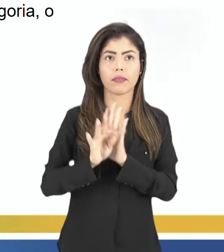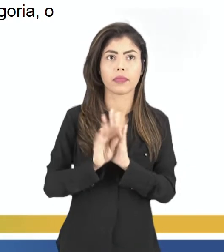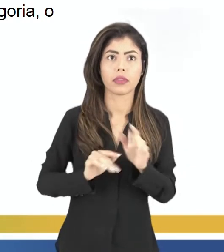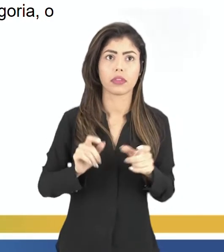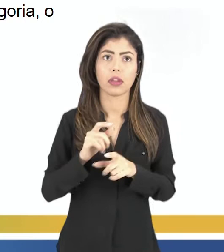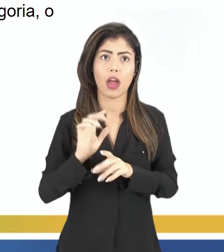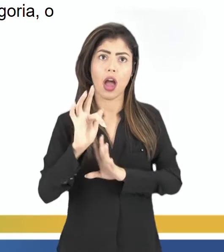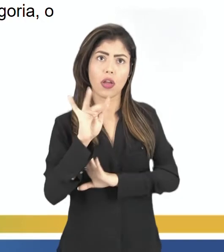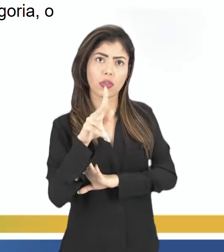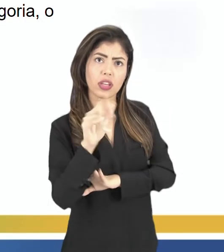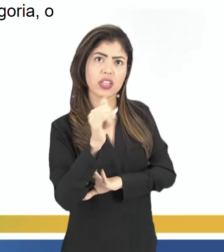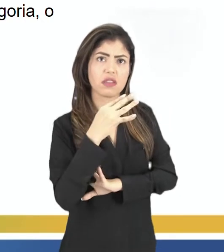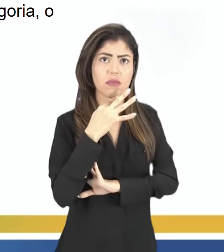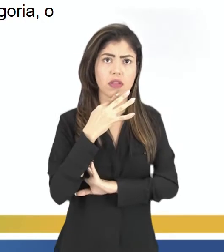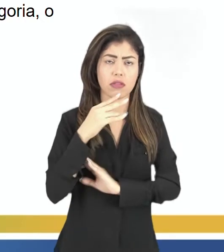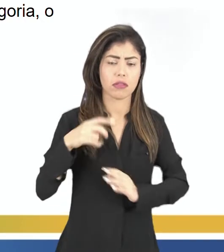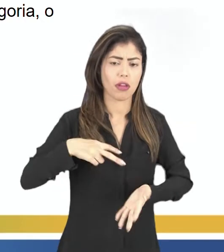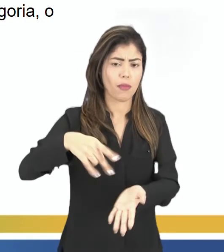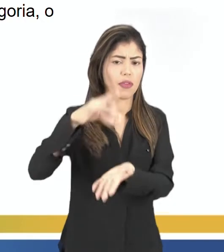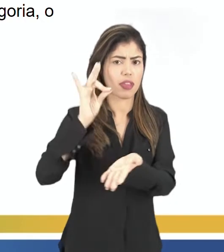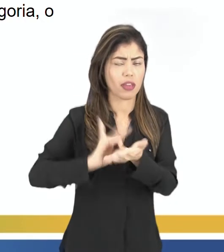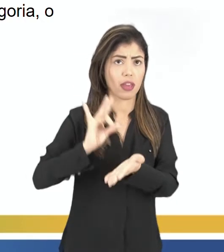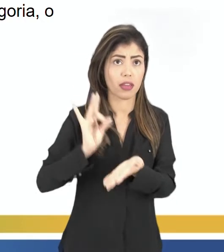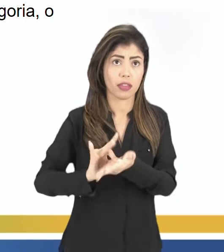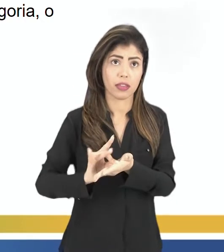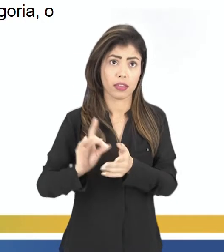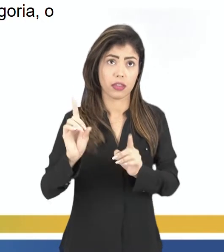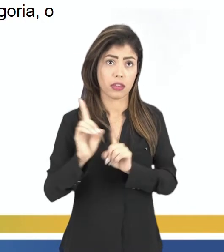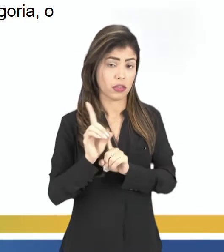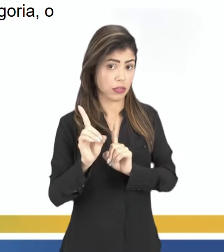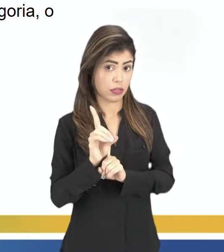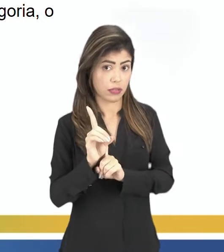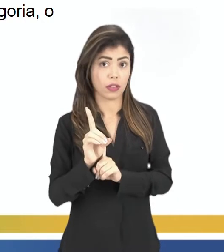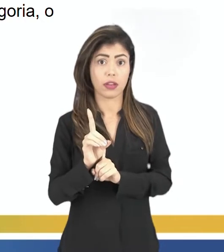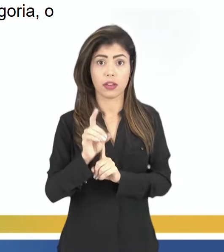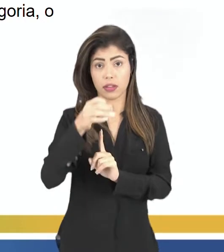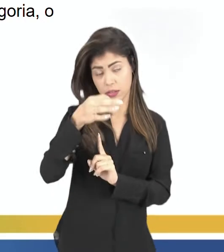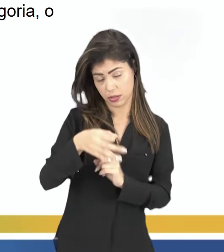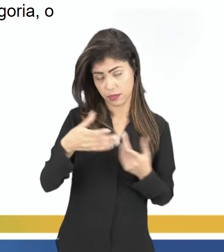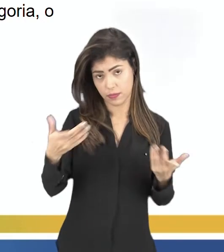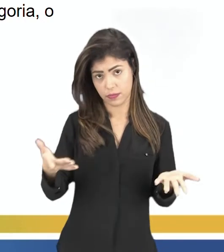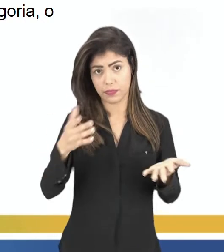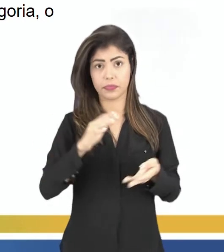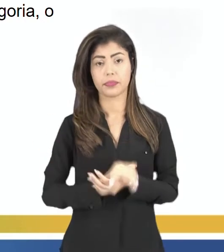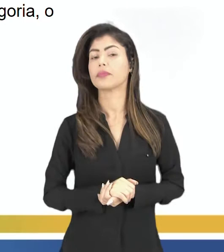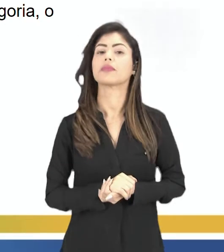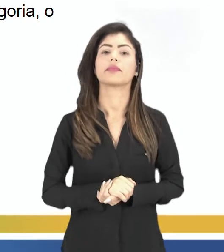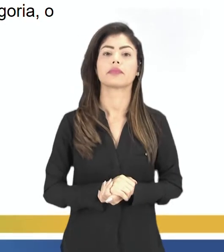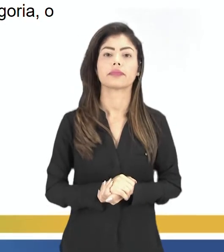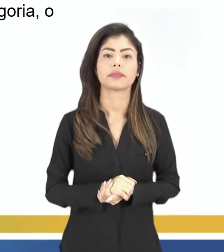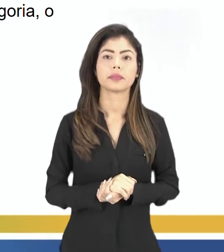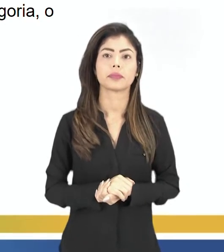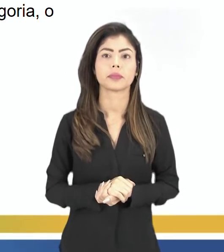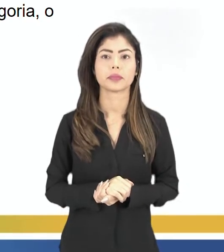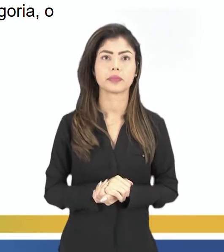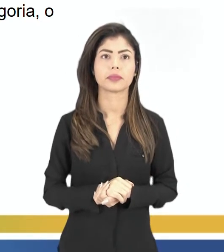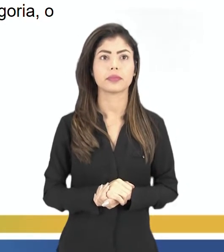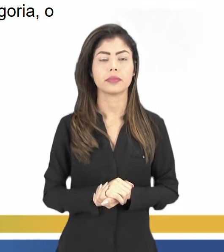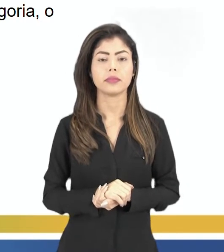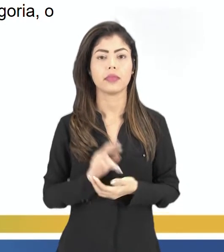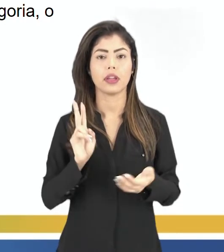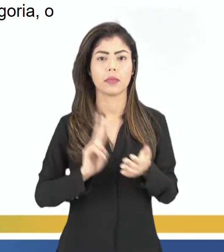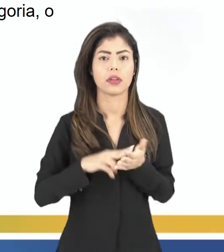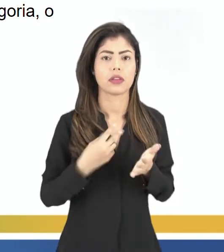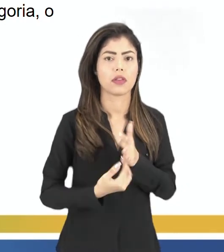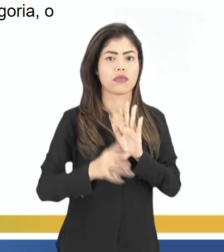o caminho da verdade. A D é mais coerente, eu não perderia muito tempo com essa questão. É uma questão muito simples que exige